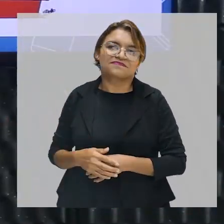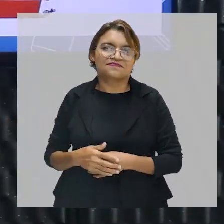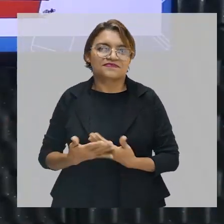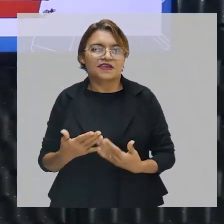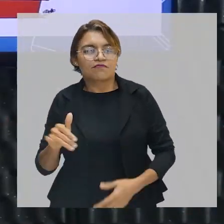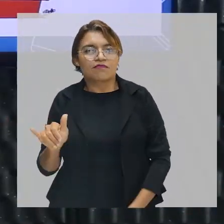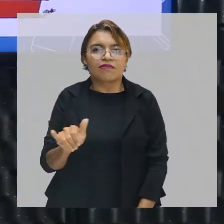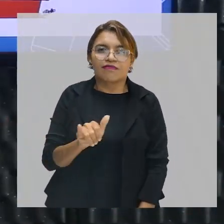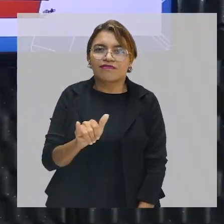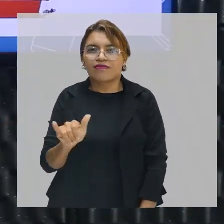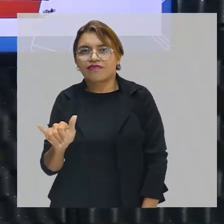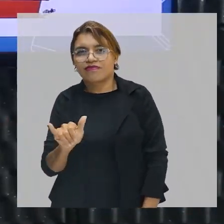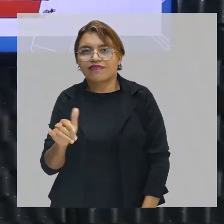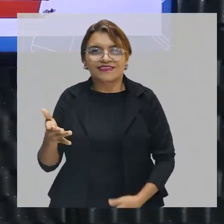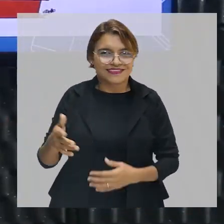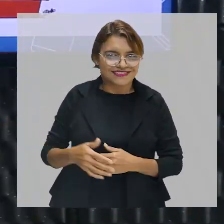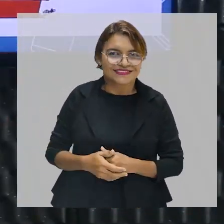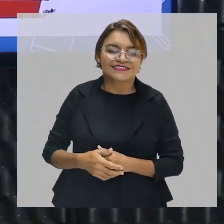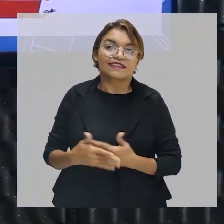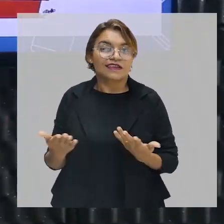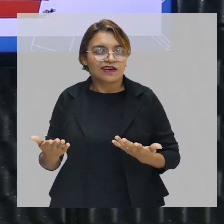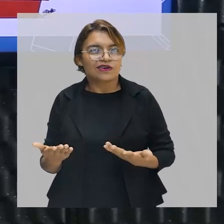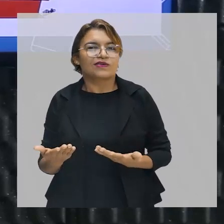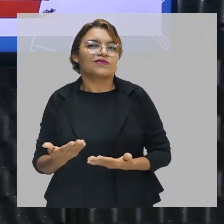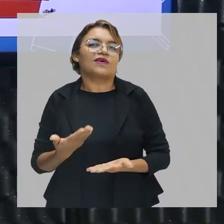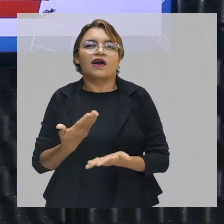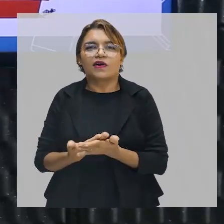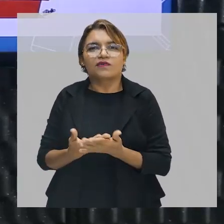tranquila, bem descuidada. Então, é isso, turma.